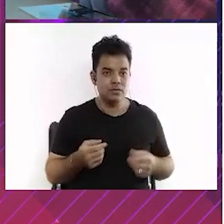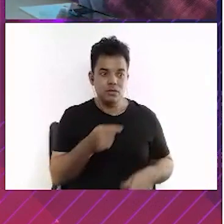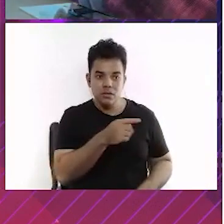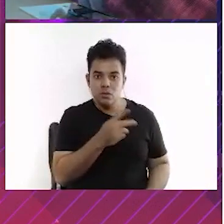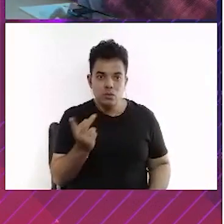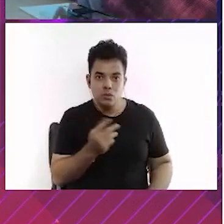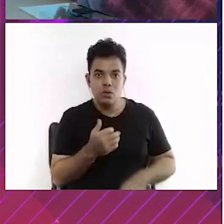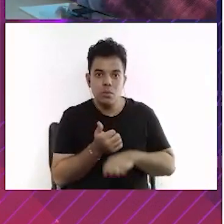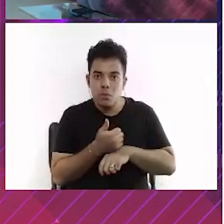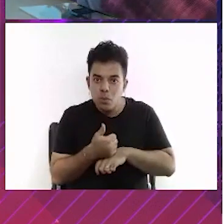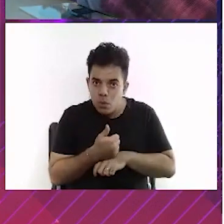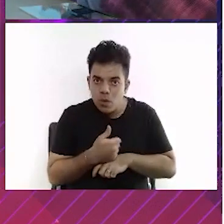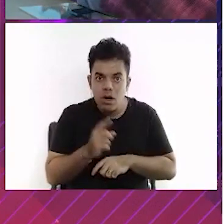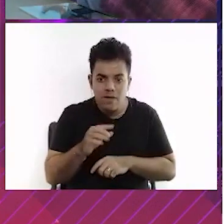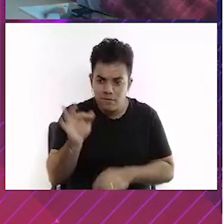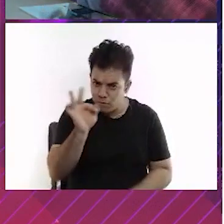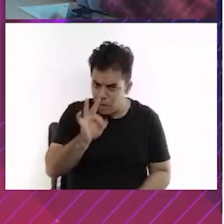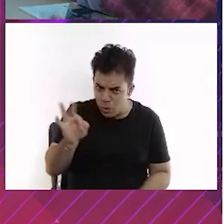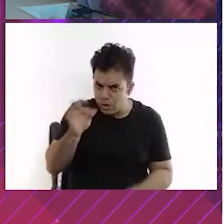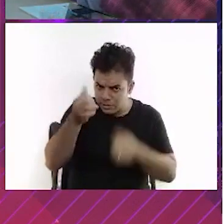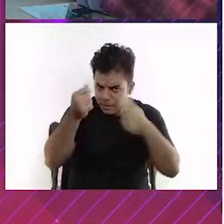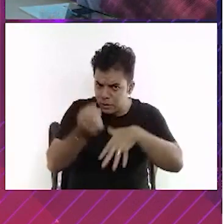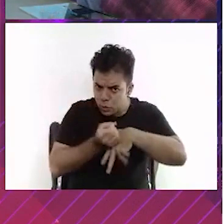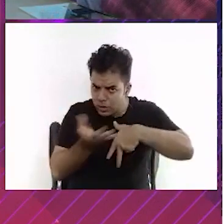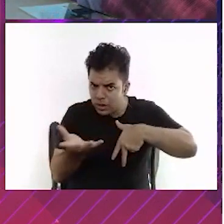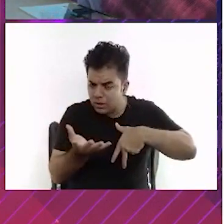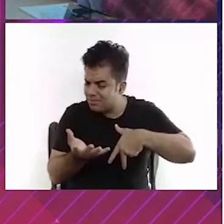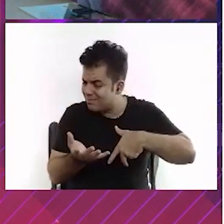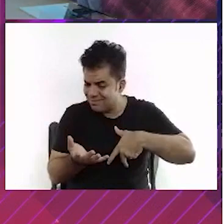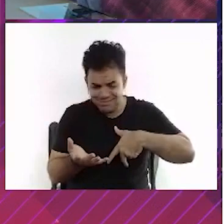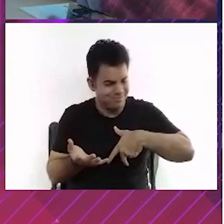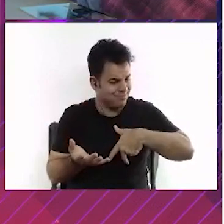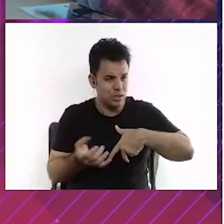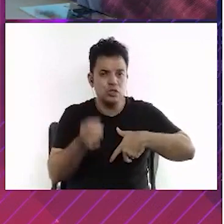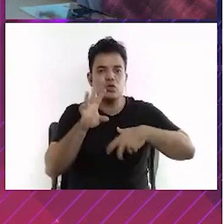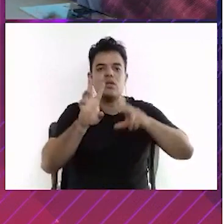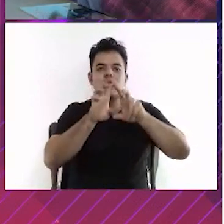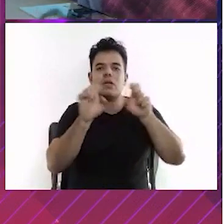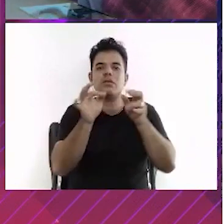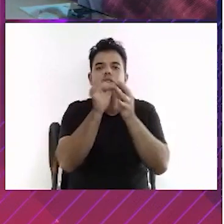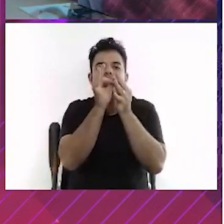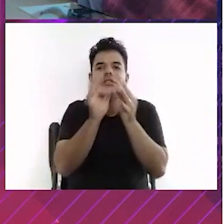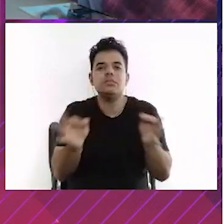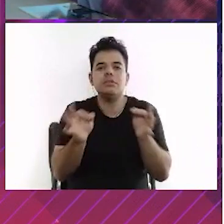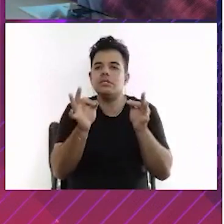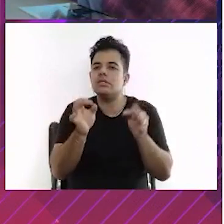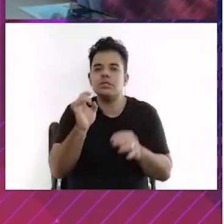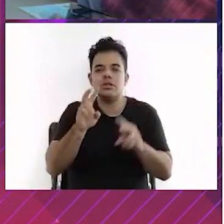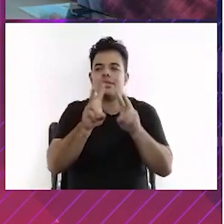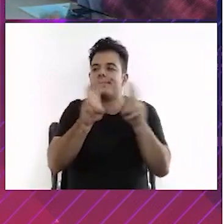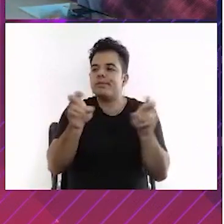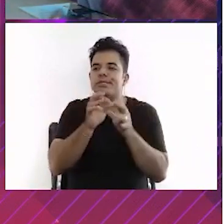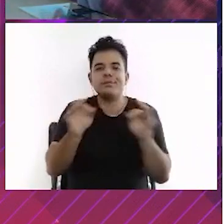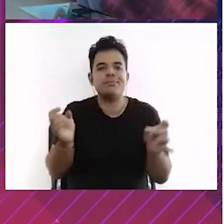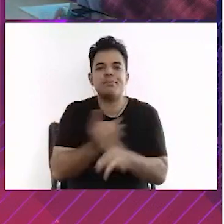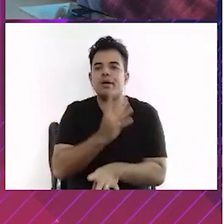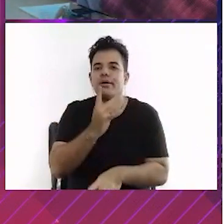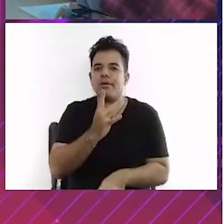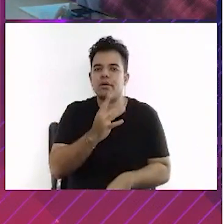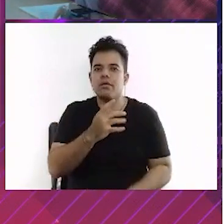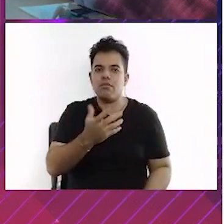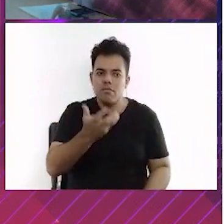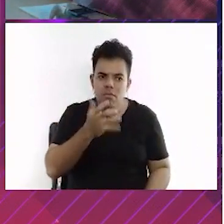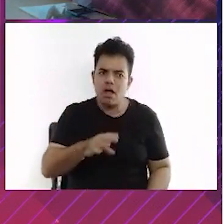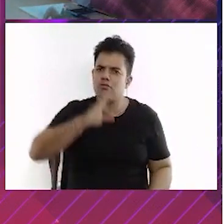uma capacitação na faculdade sobre doação. Eles têm lá tópicos a respeito desse tema e somente. Quando um profissional ele resolve